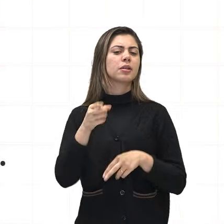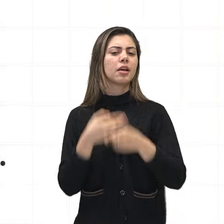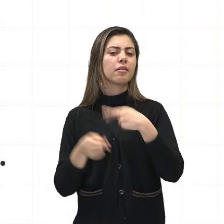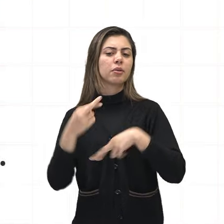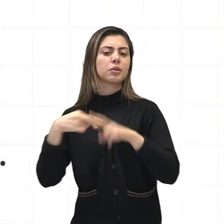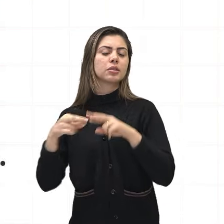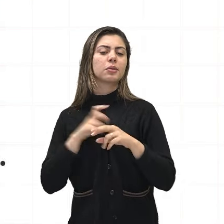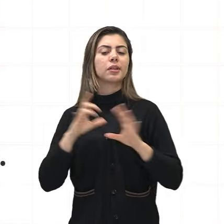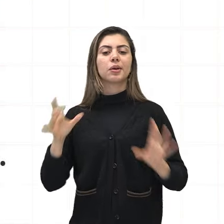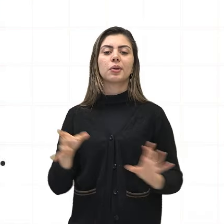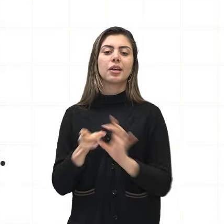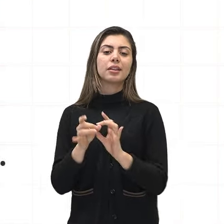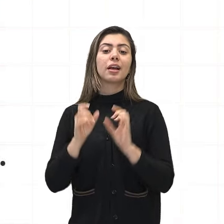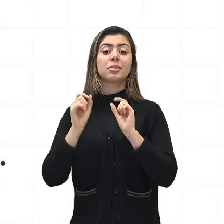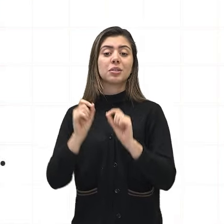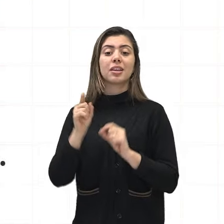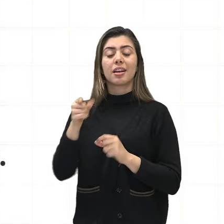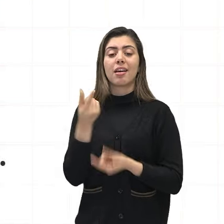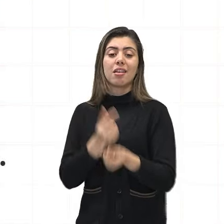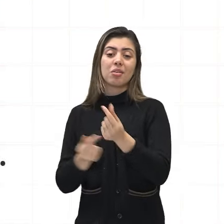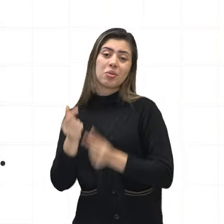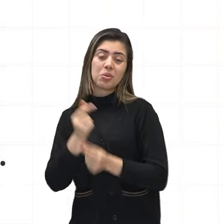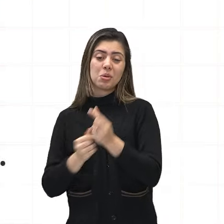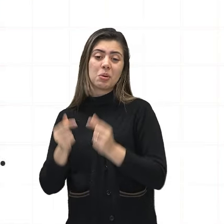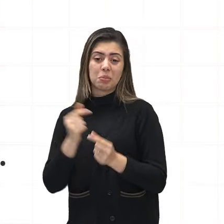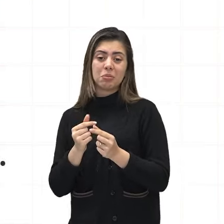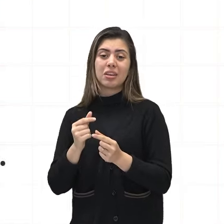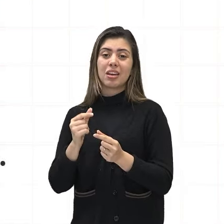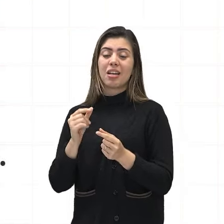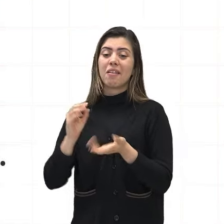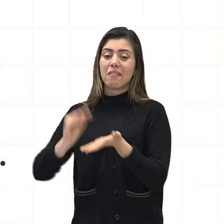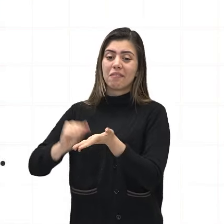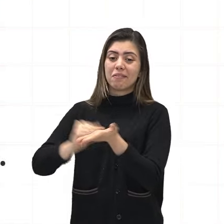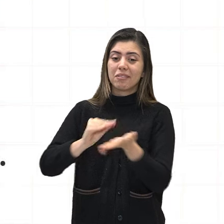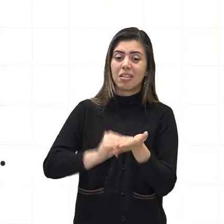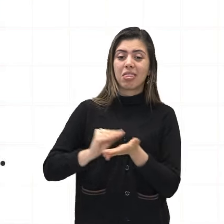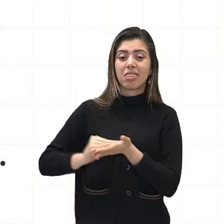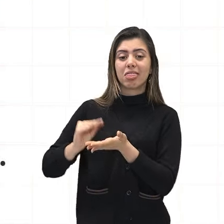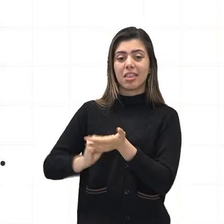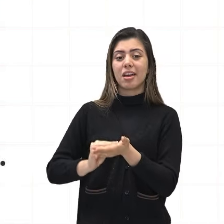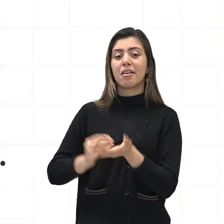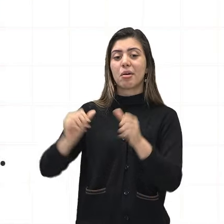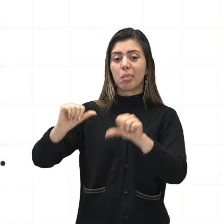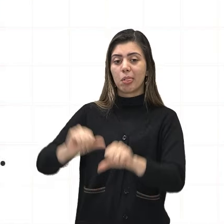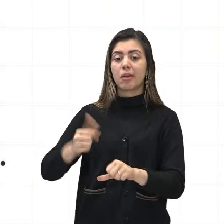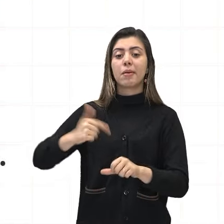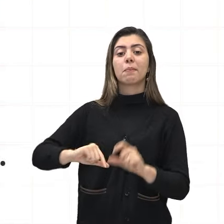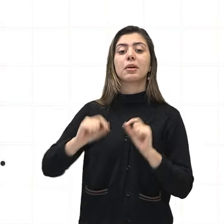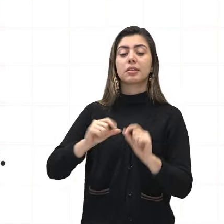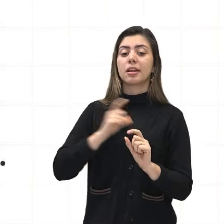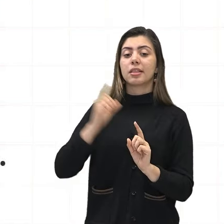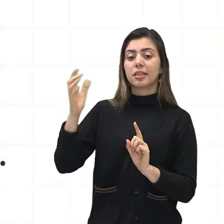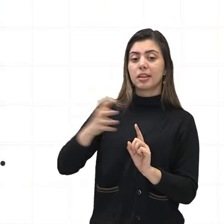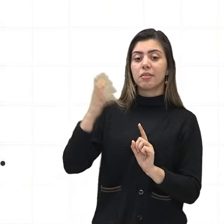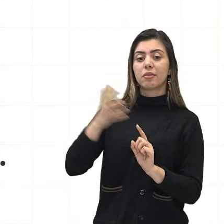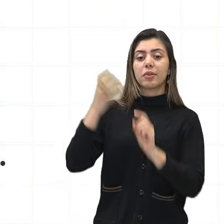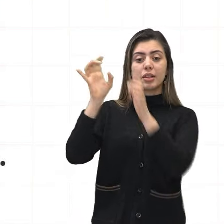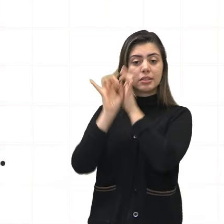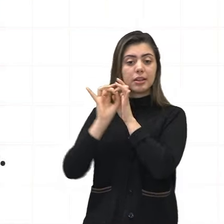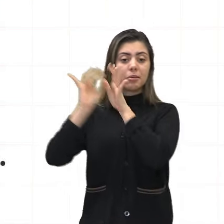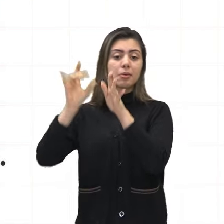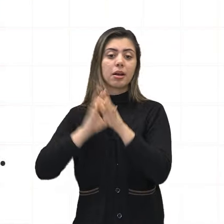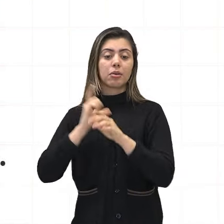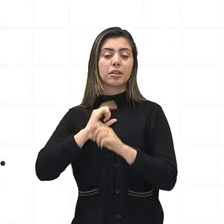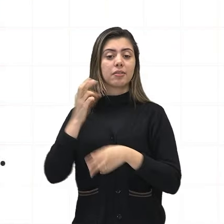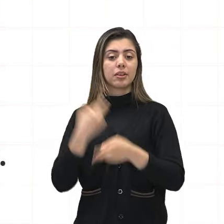estavam relacionadas à crise econômica, à influência das ideias liberais disseminadas pela